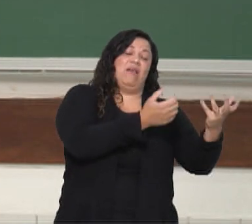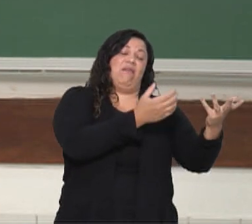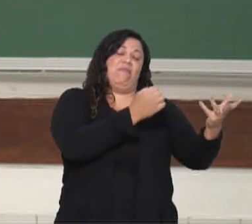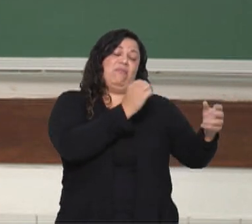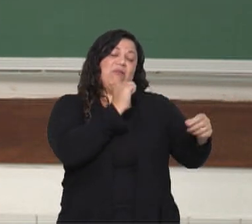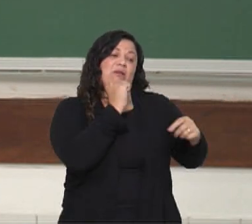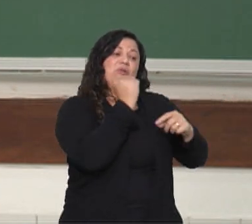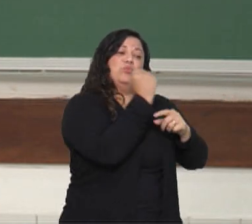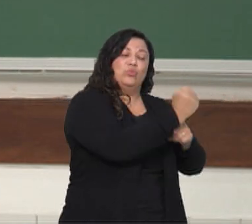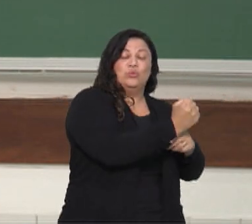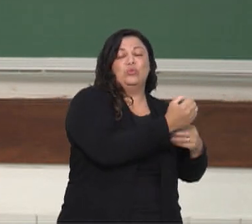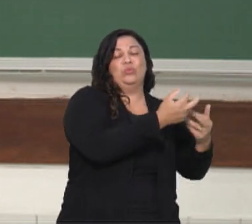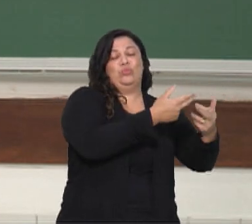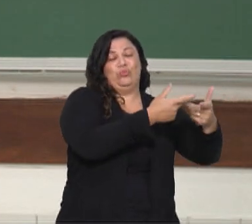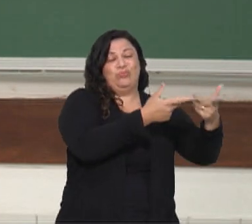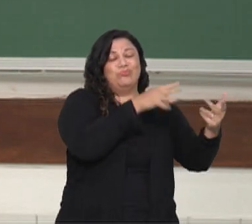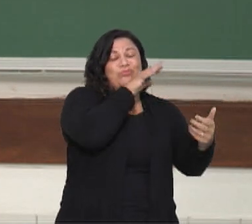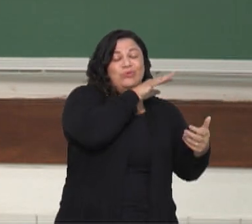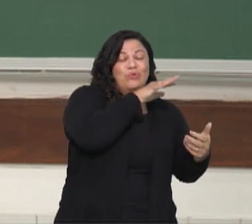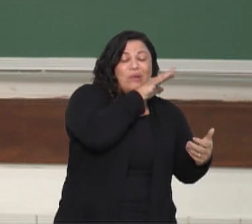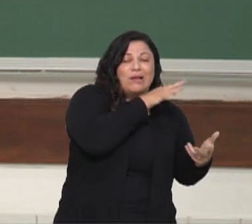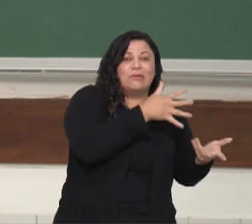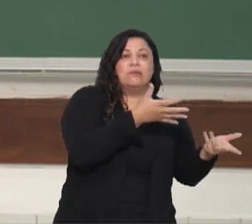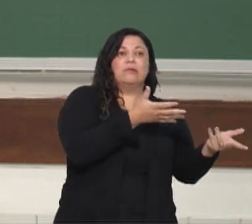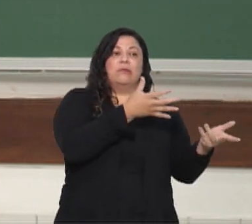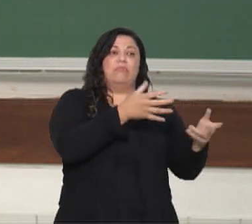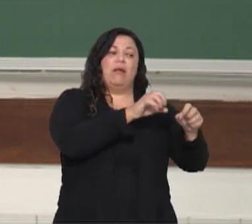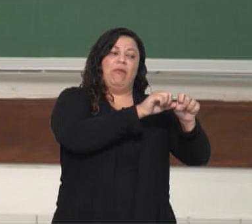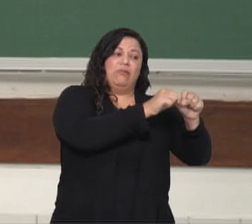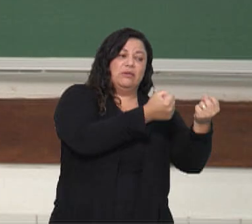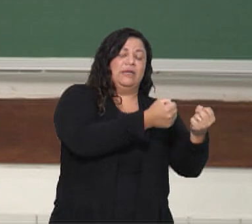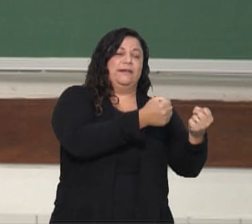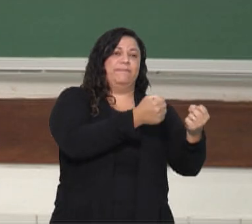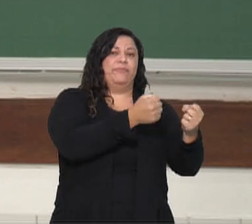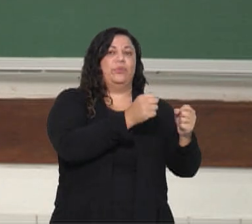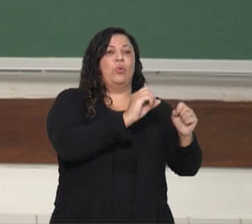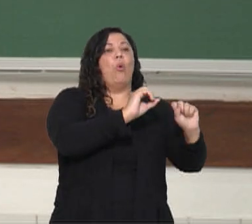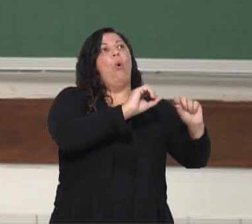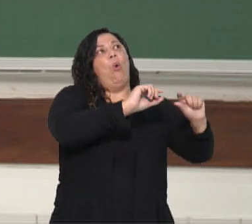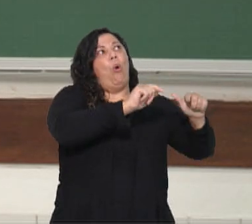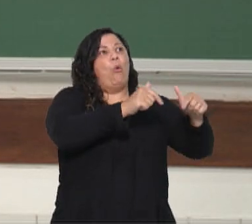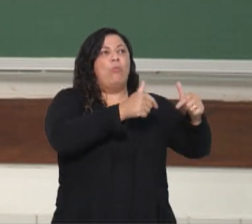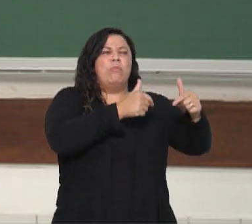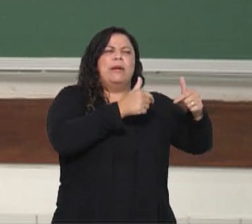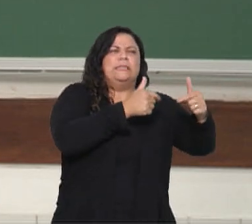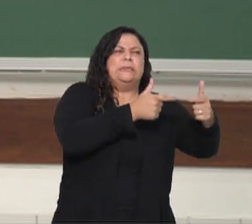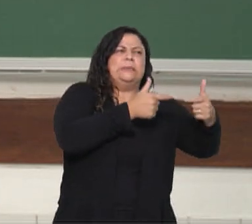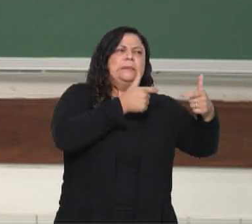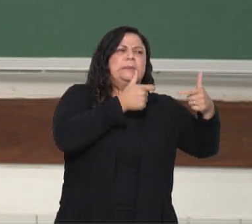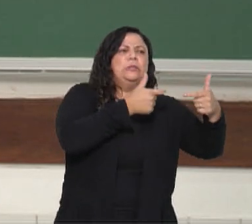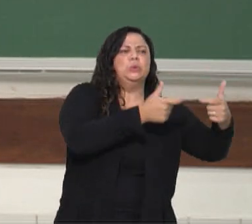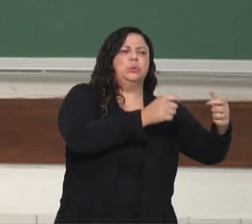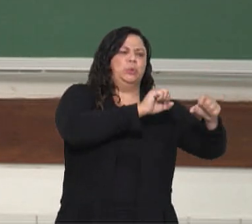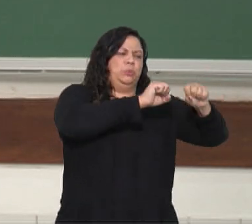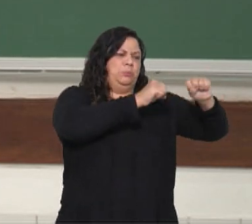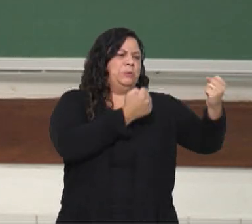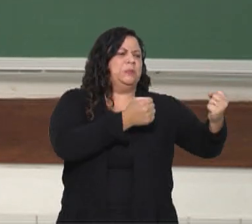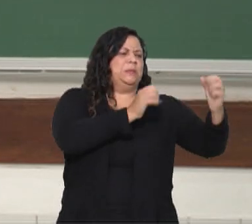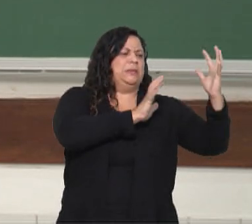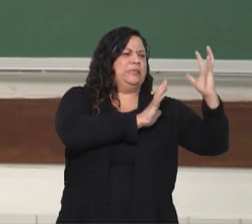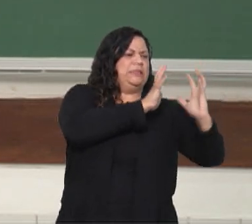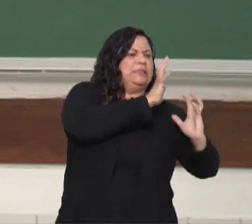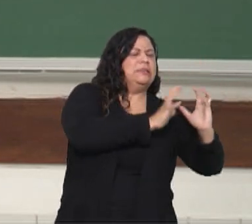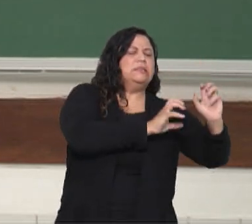de um animal, ou você está numa situação inclusive de uma luta com outro animal, você poderia quebrar a ferramenta, ela era